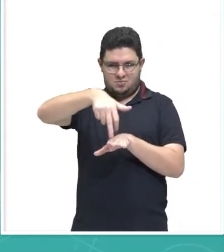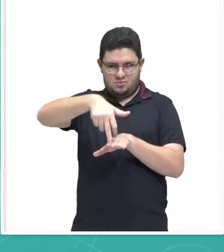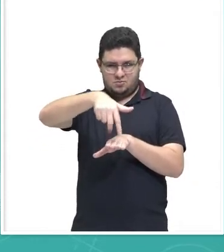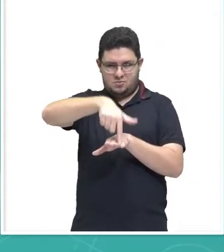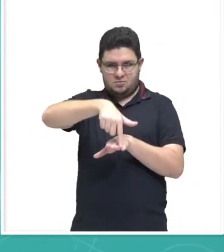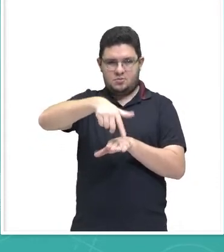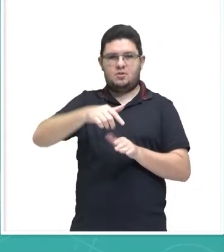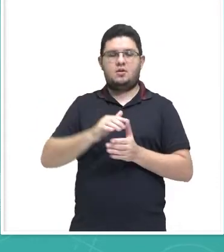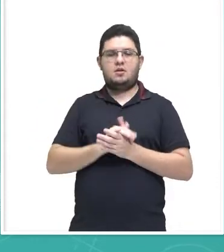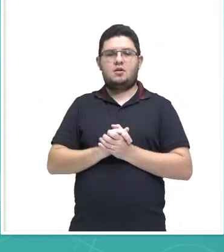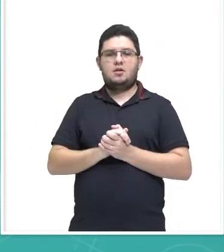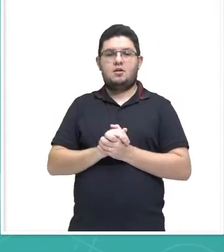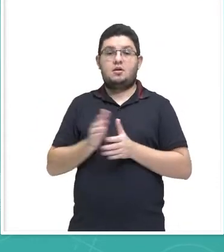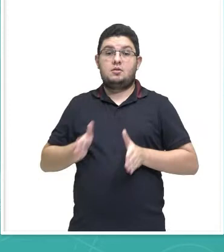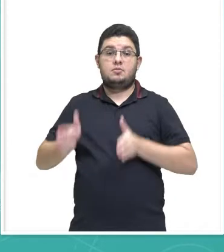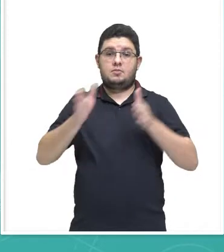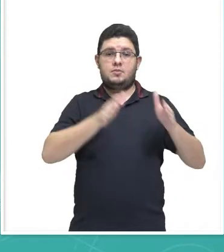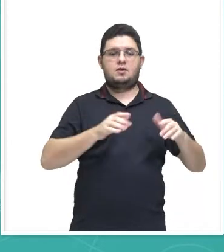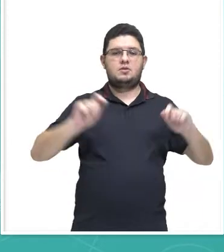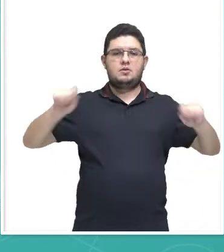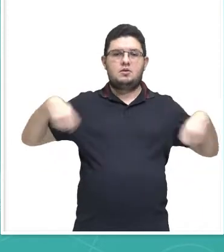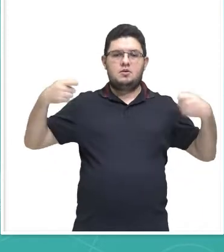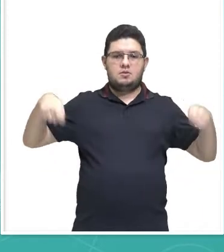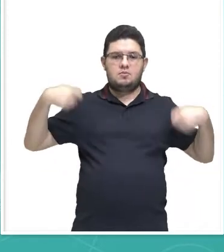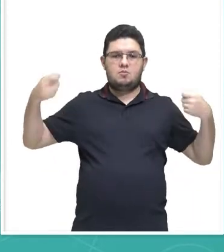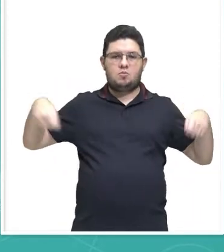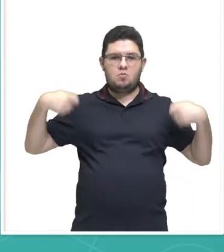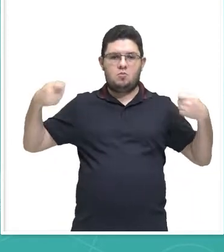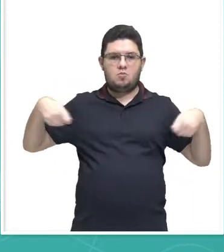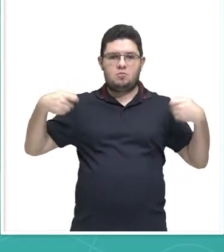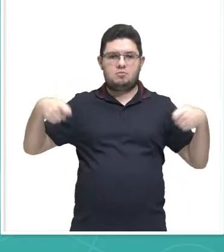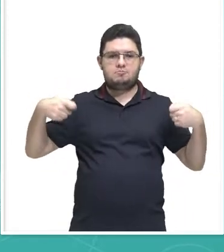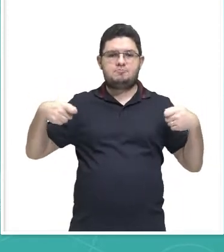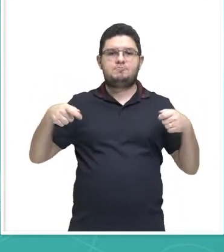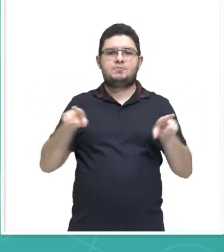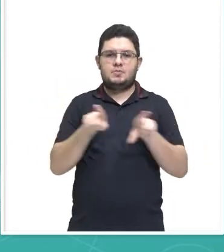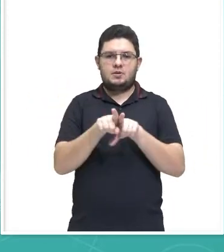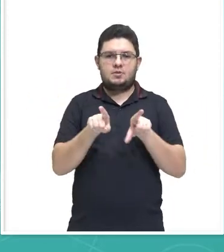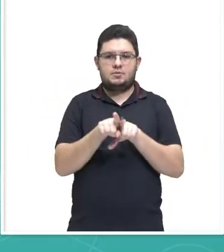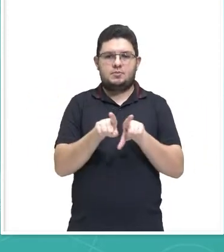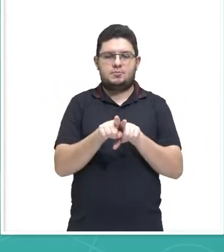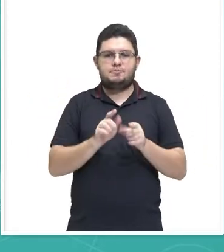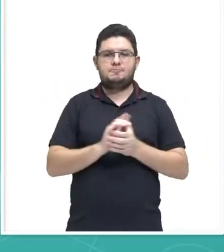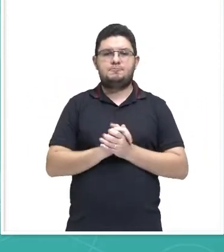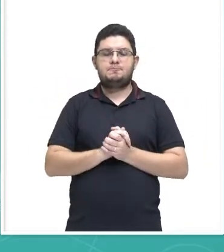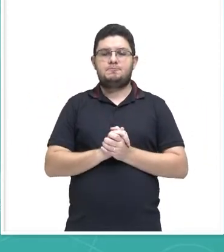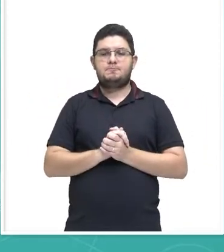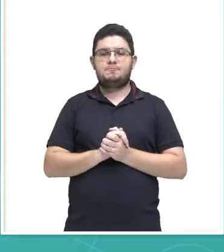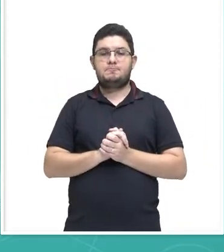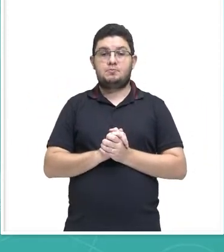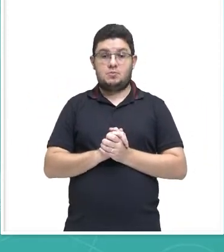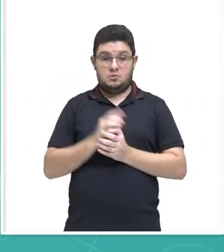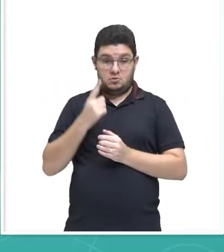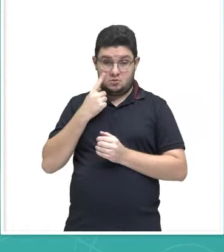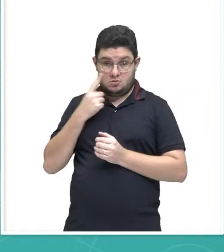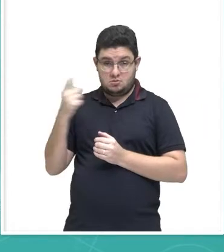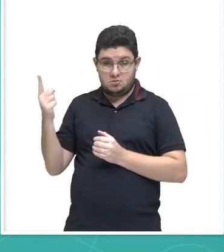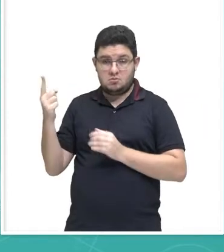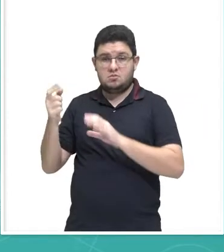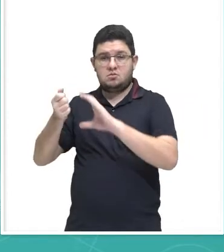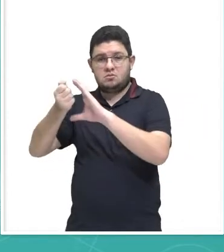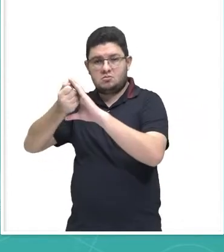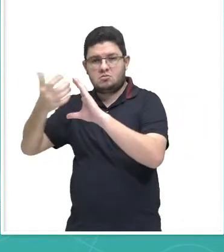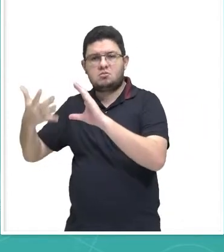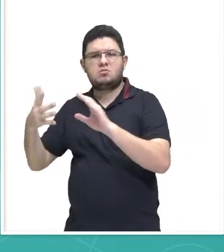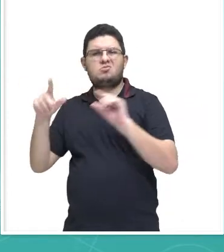gincanas ou nas atividades que são feitas de brincadeira, né? E quais são as características desse jogo?